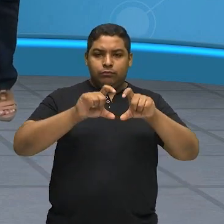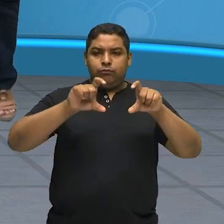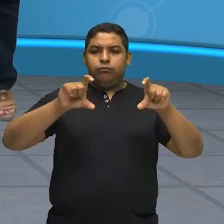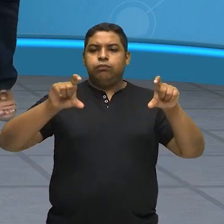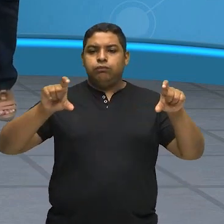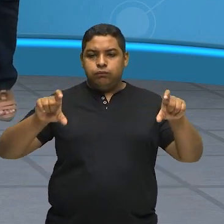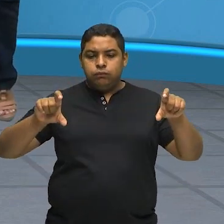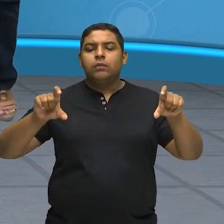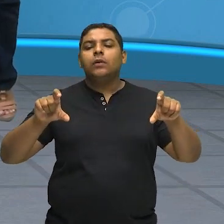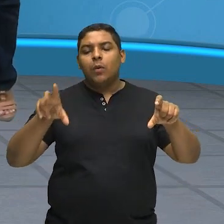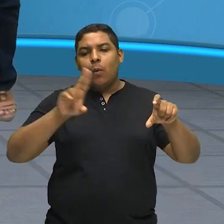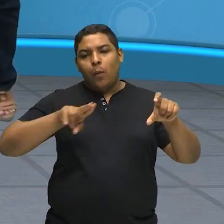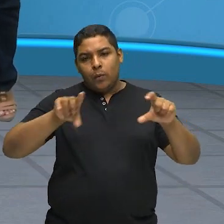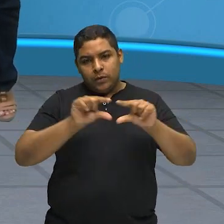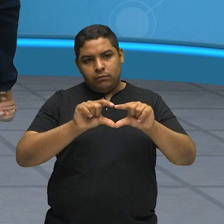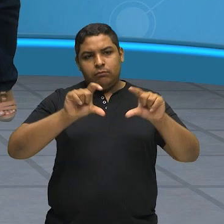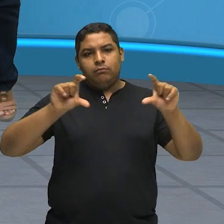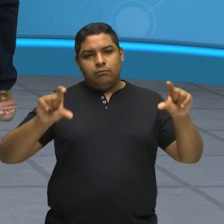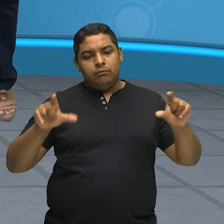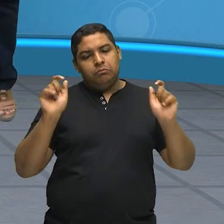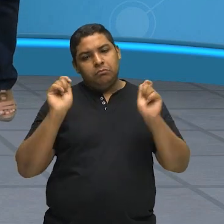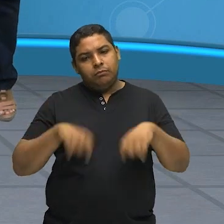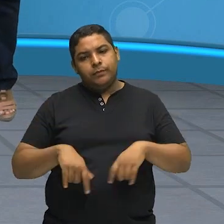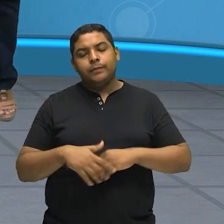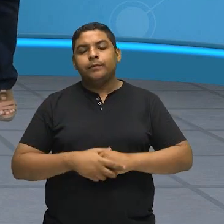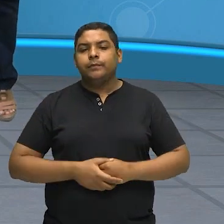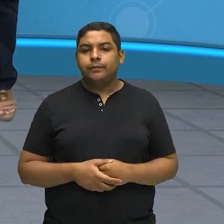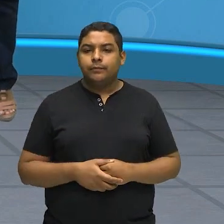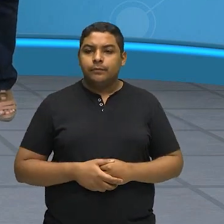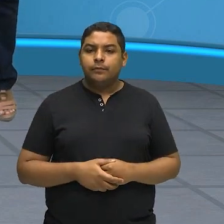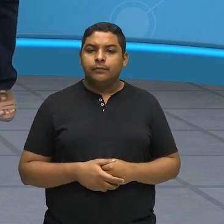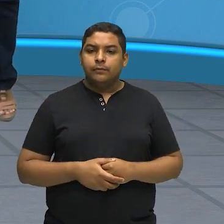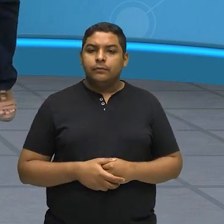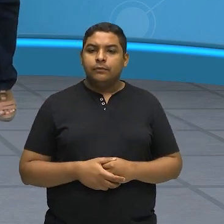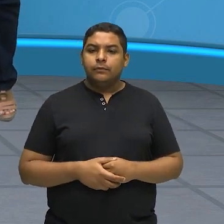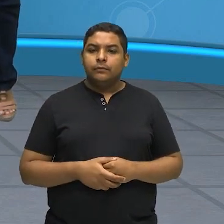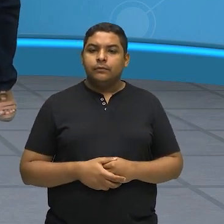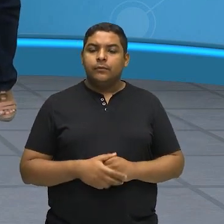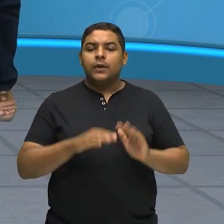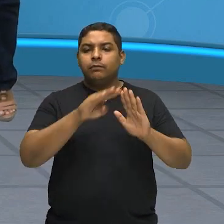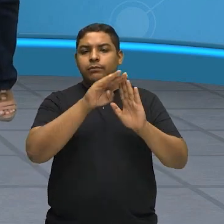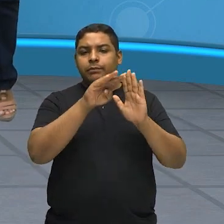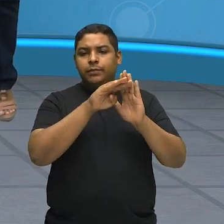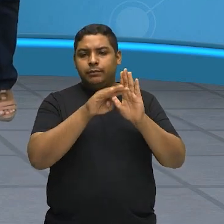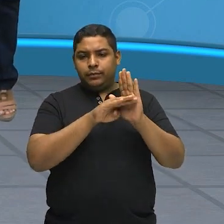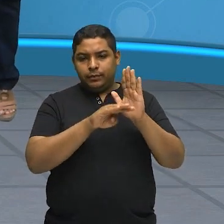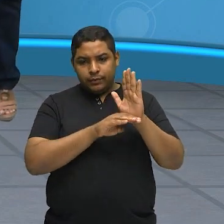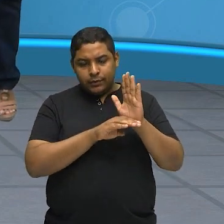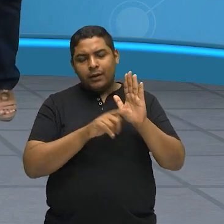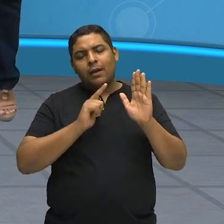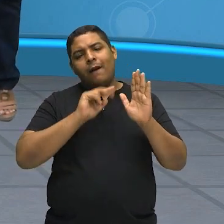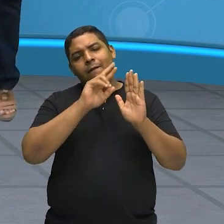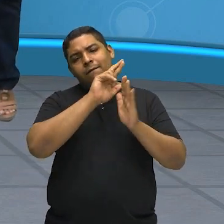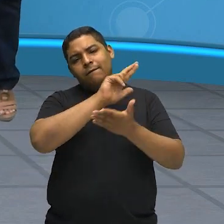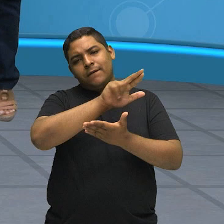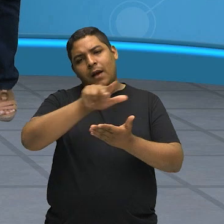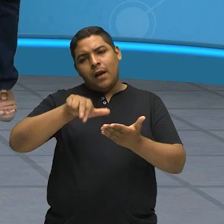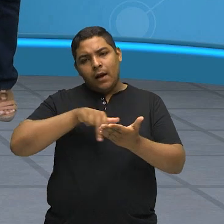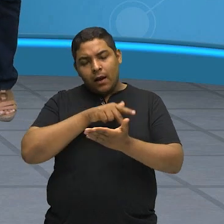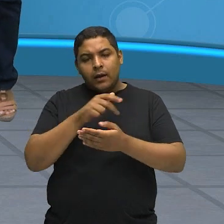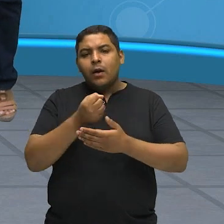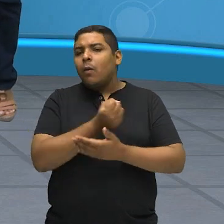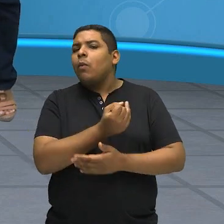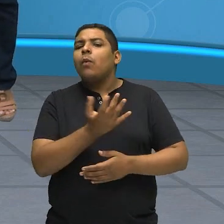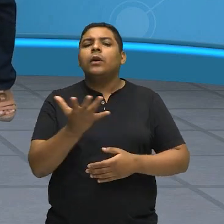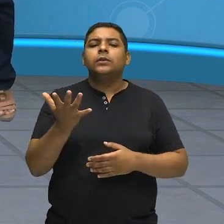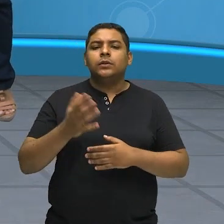mais cheia. Então, a classificação da linha, a gente vai ver agora quanto à quantidade.